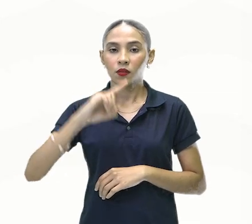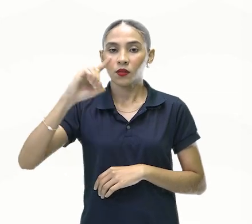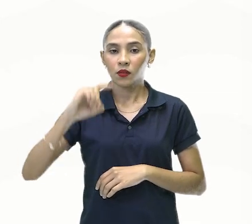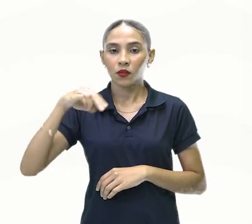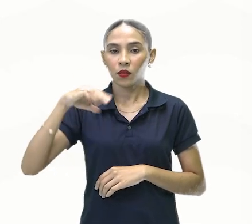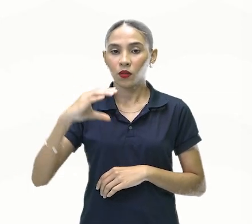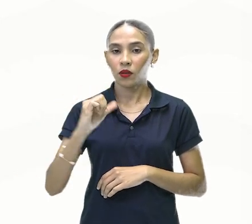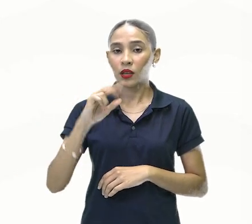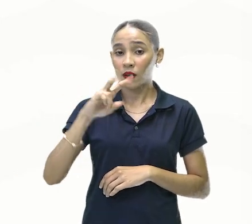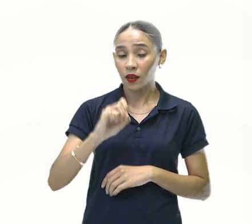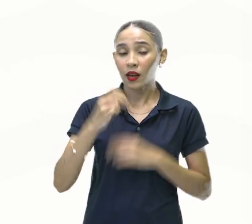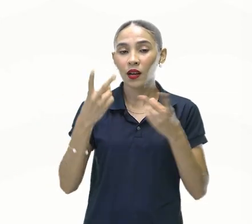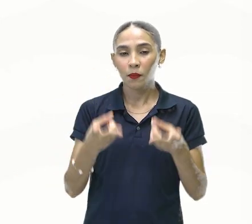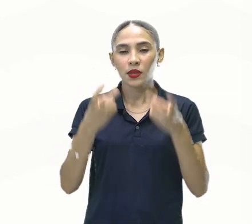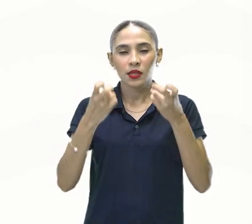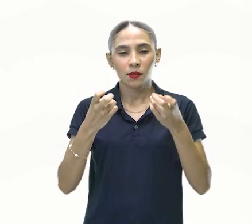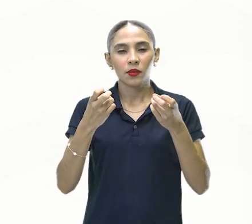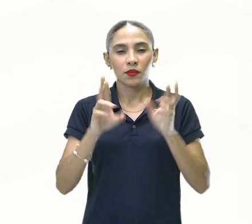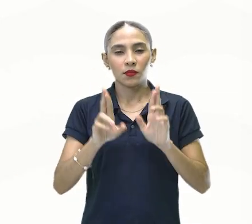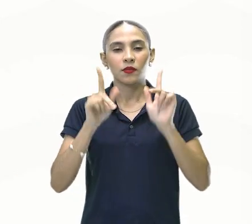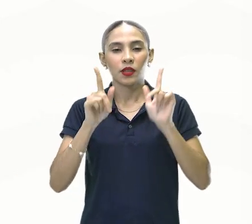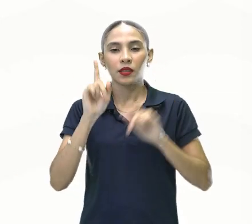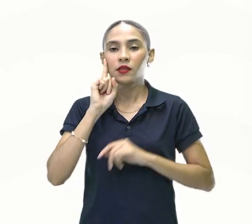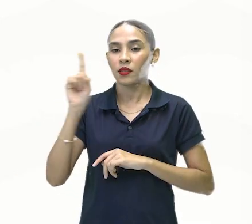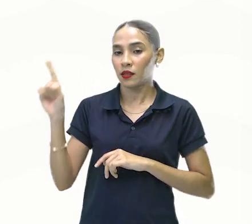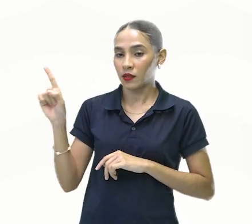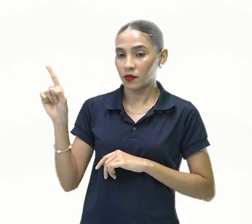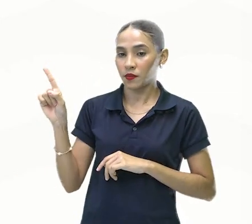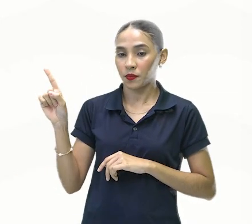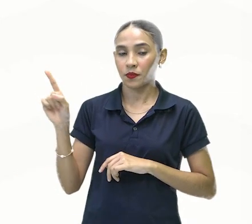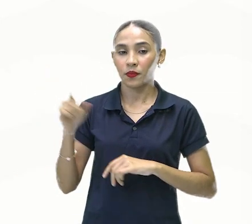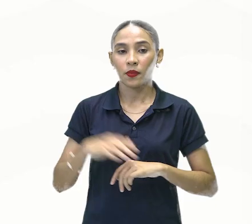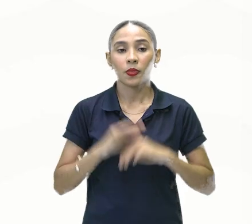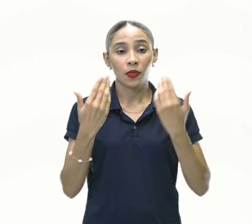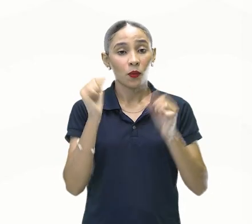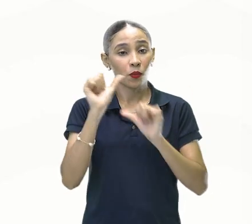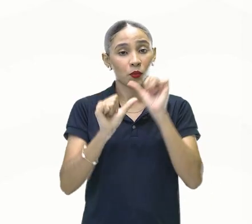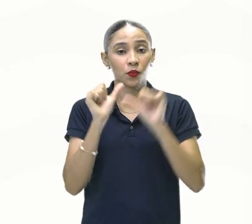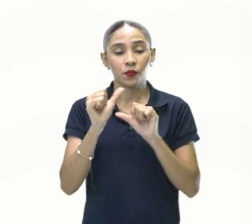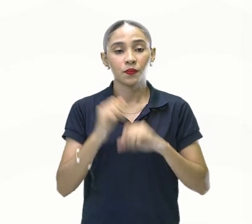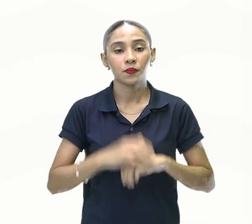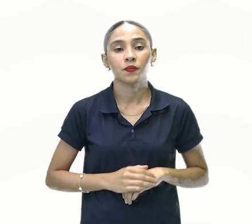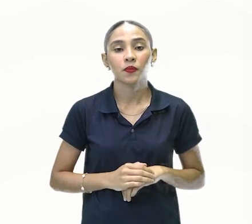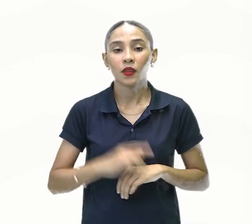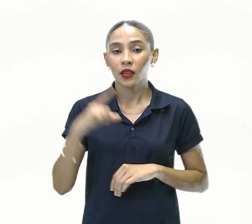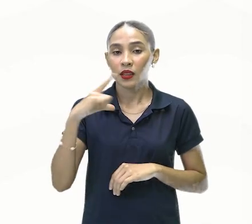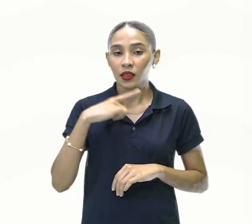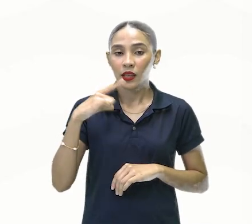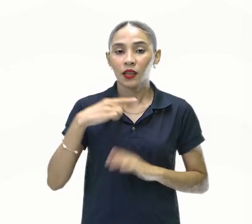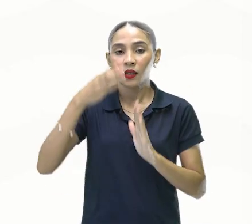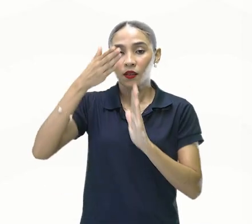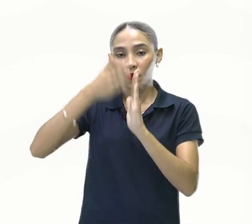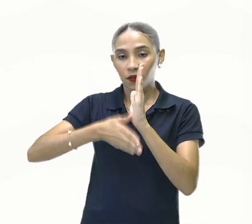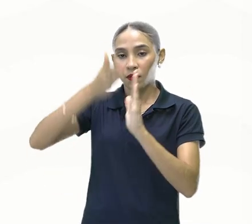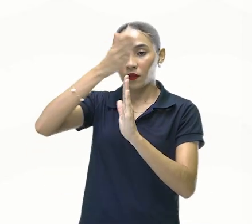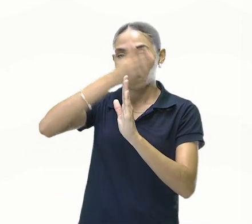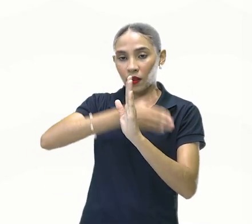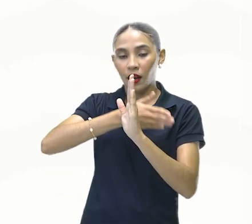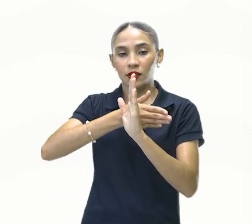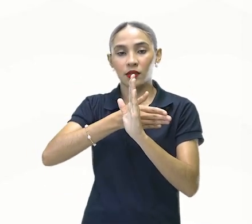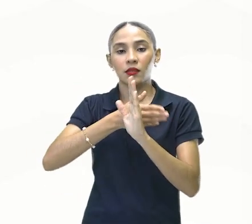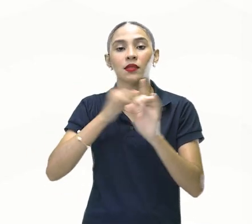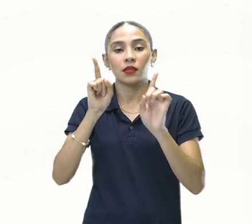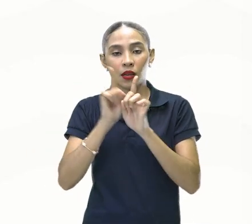que a primeira lá, que era de bordos finos, era côncava-convexa. Aqui eu tenho convexo-côncavo, ao contrário. Tem uma de suas